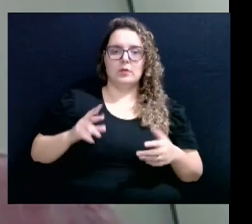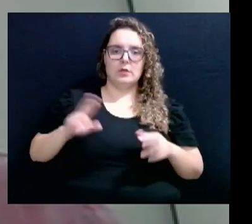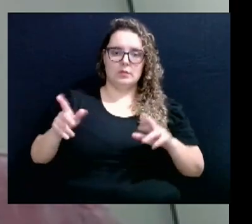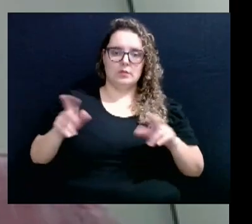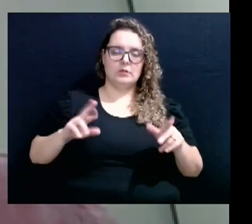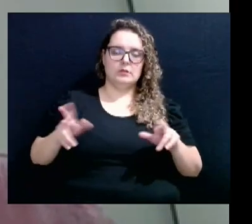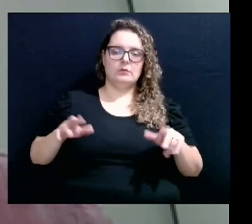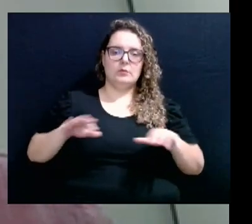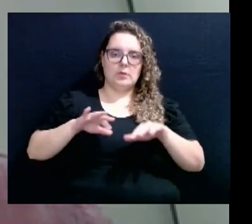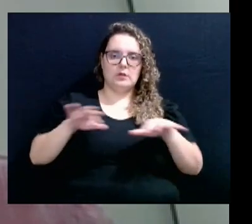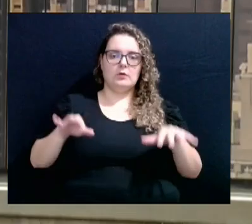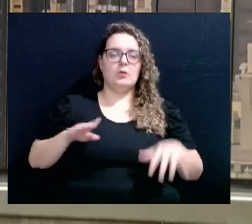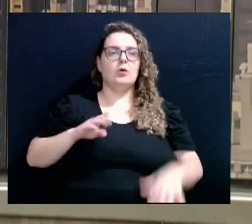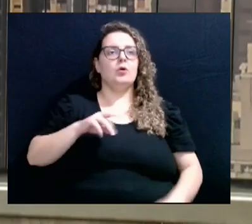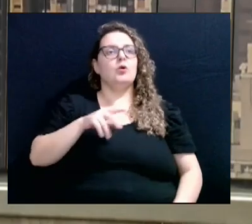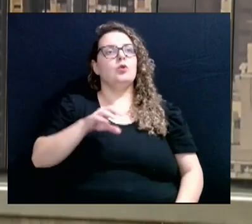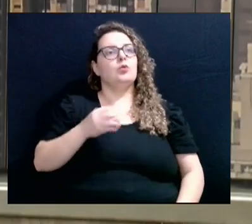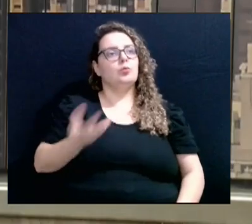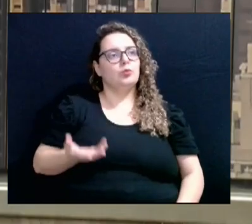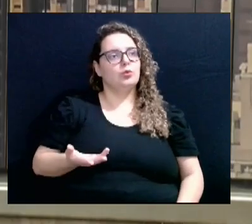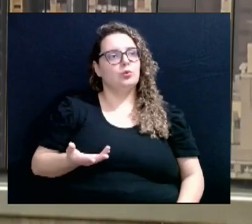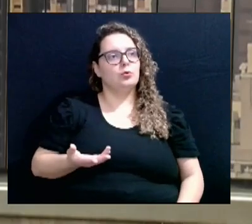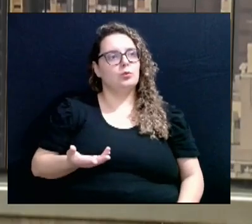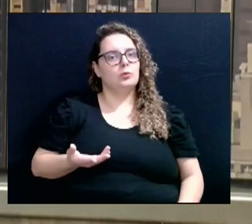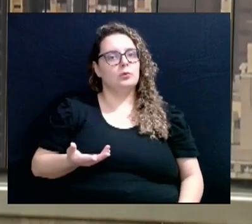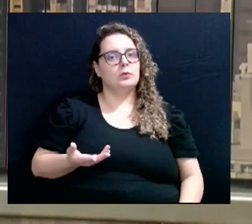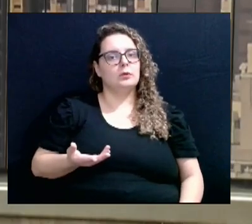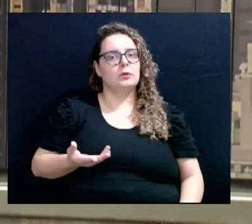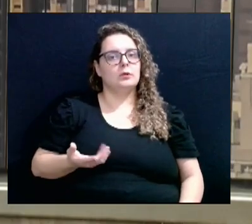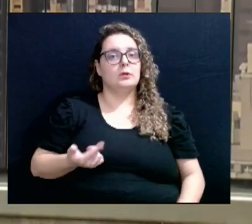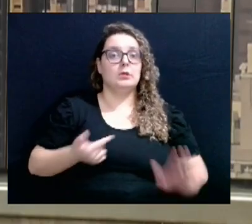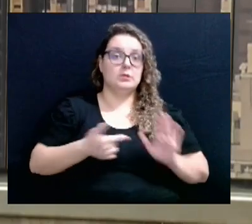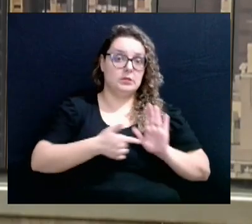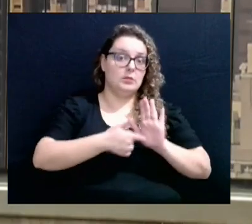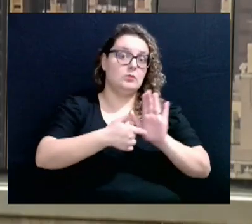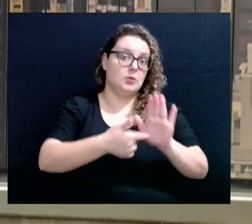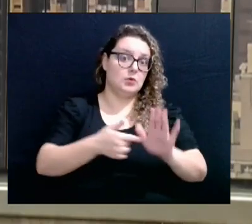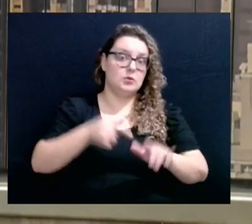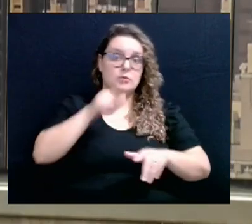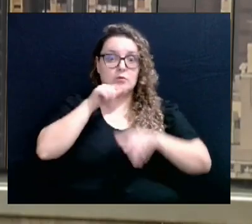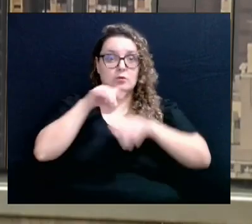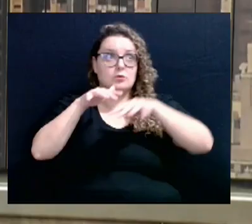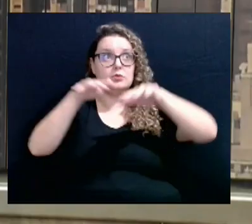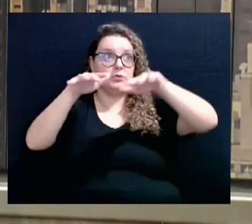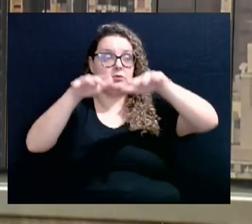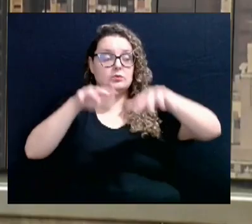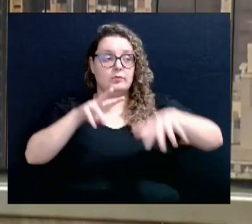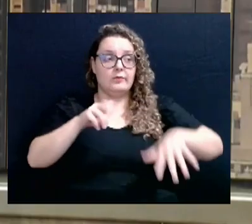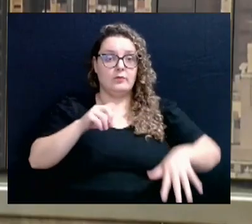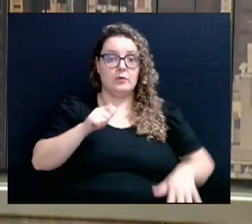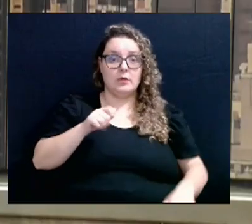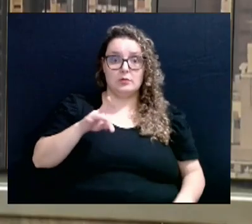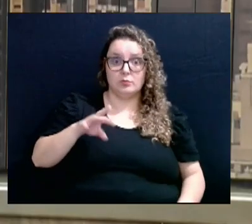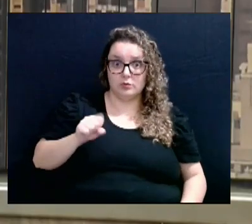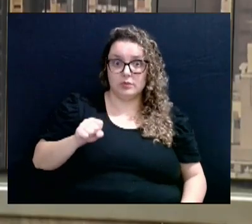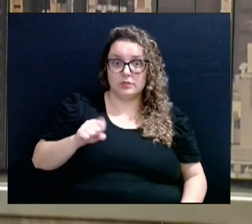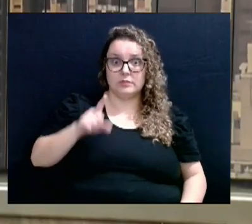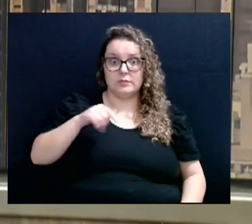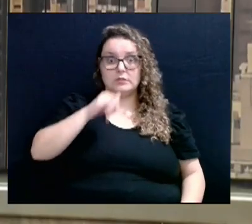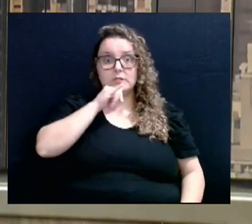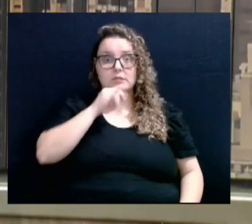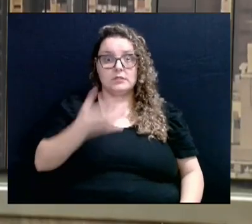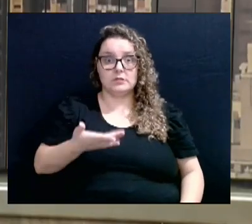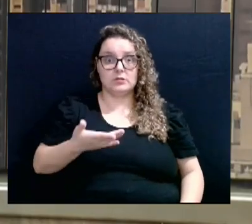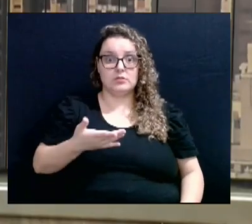Bruno, e uma mostra desses rios voadores, uma questão que ficou muito clara, esse exemplo dessas correntes,